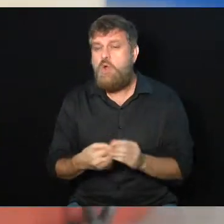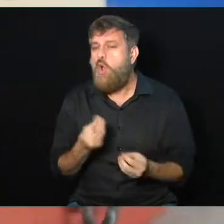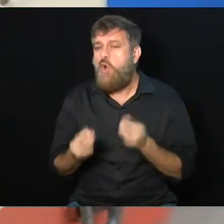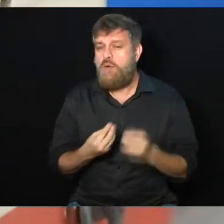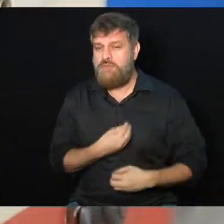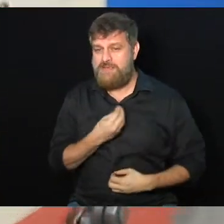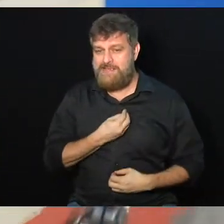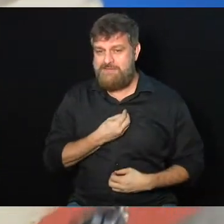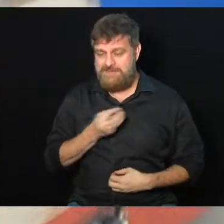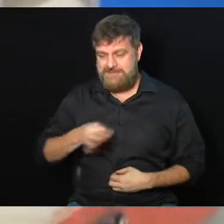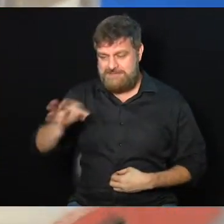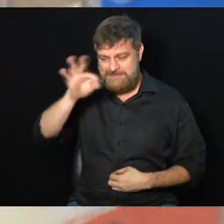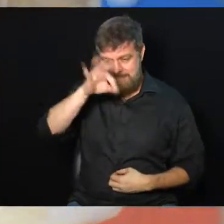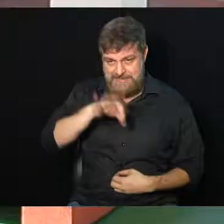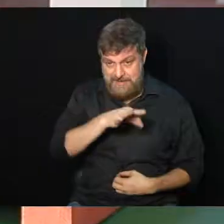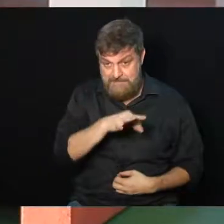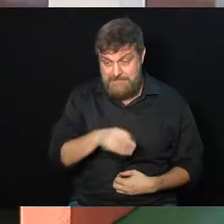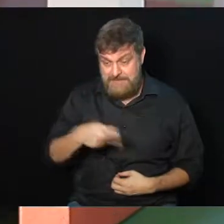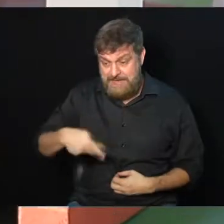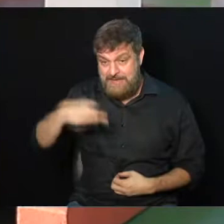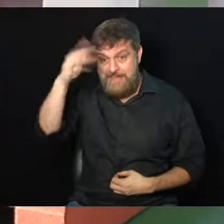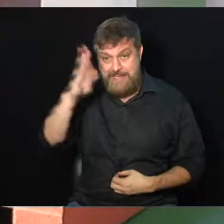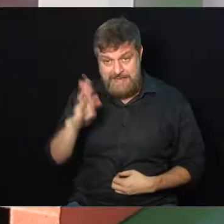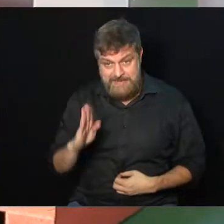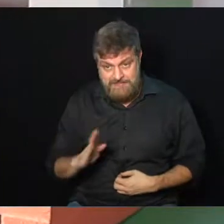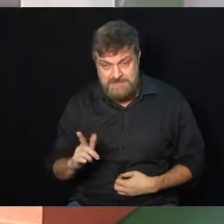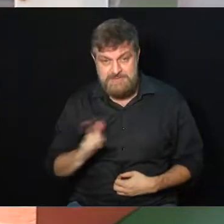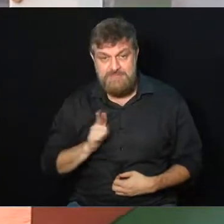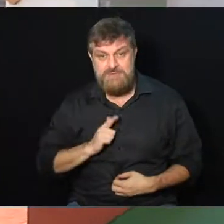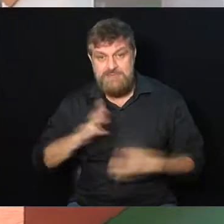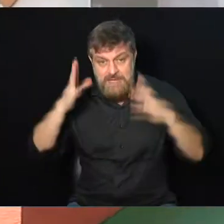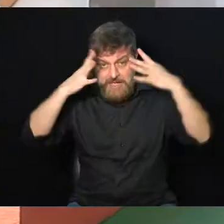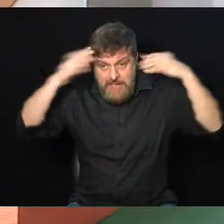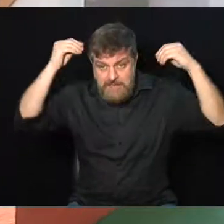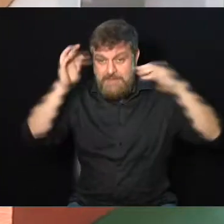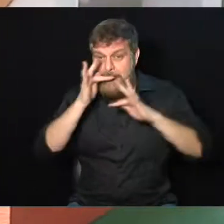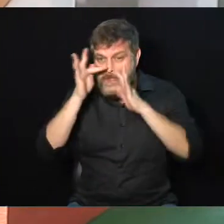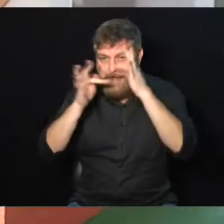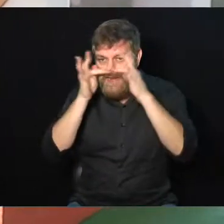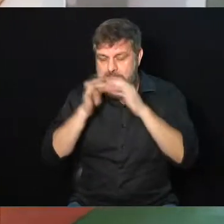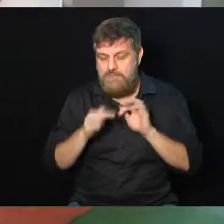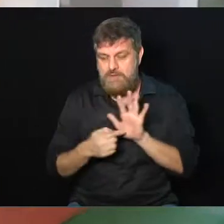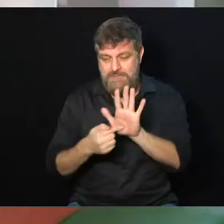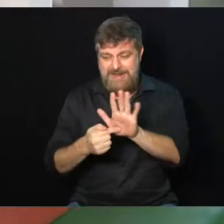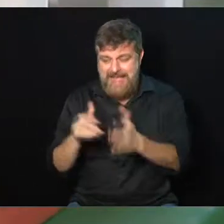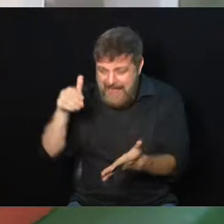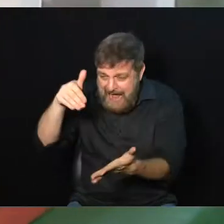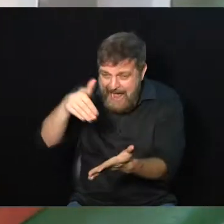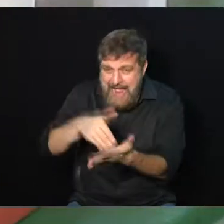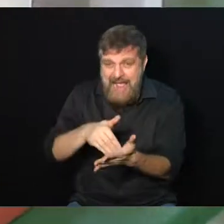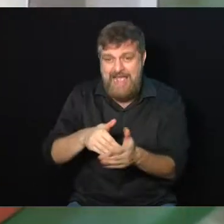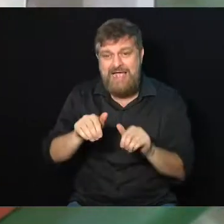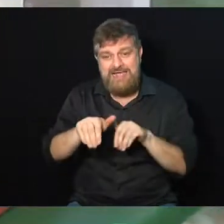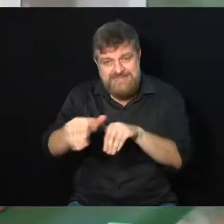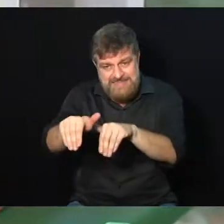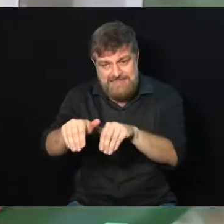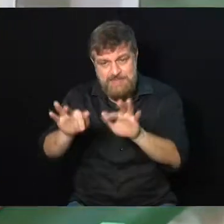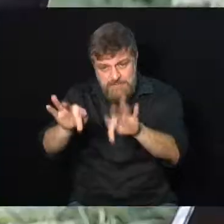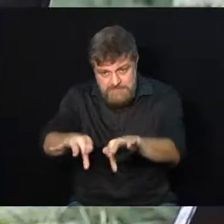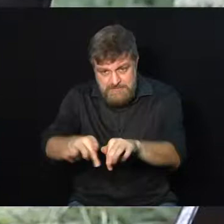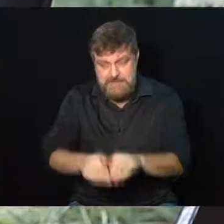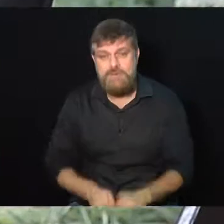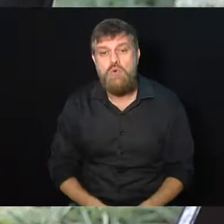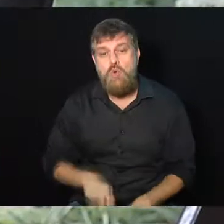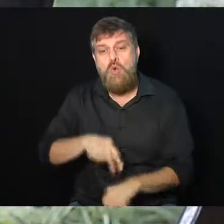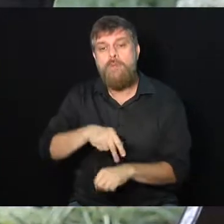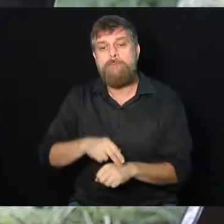sem ferrão, nativas do Brasil, estão na Expoflora, que acontece até o final de setembro em Olambra. A ideia